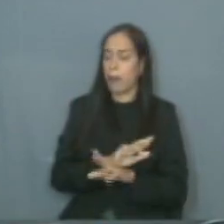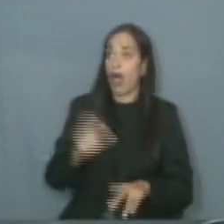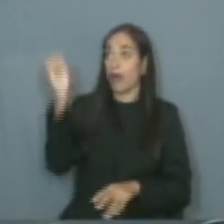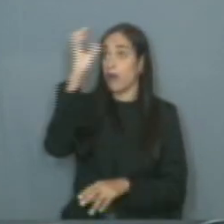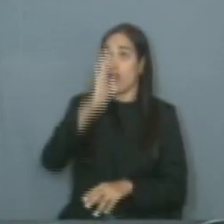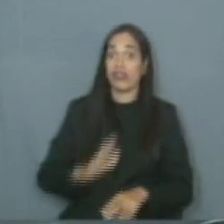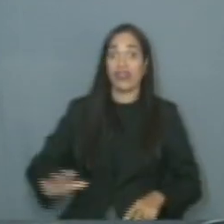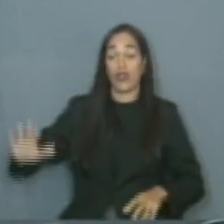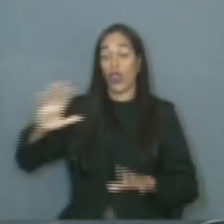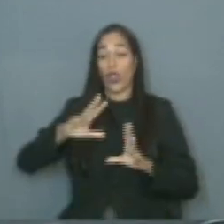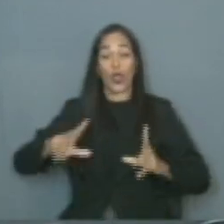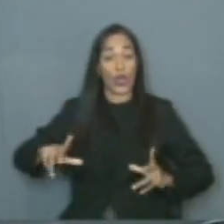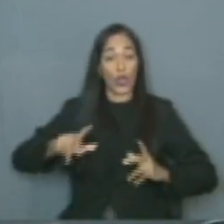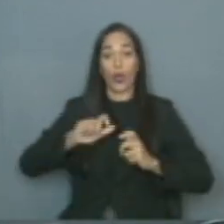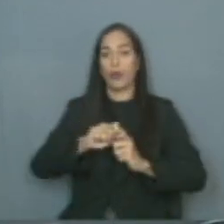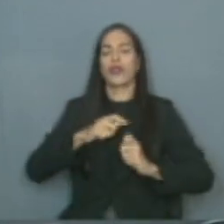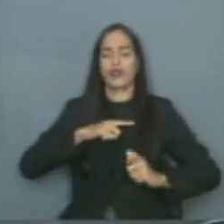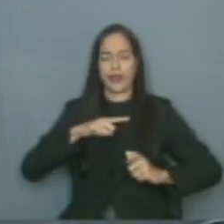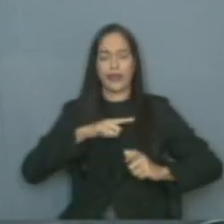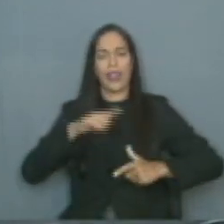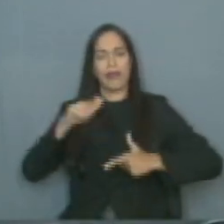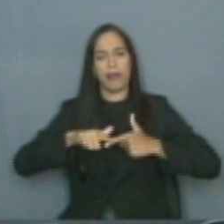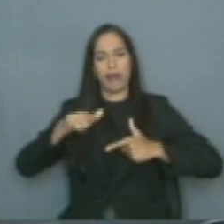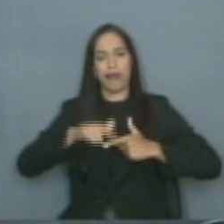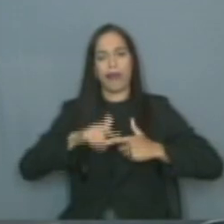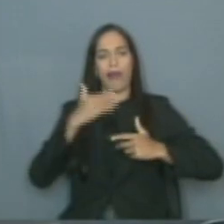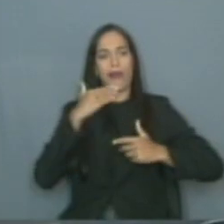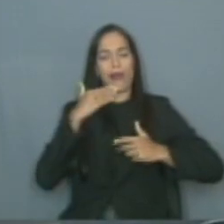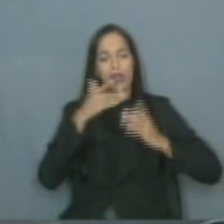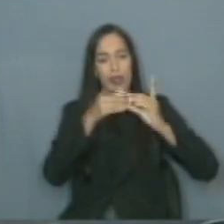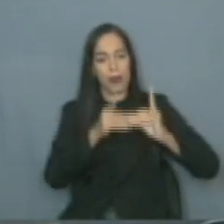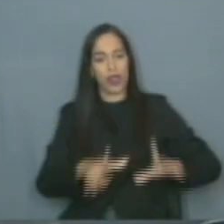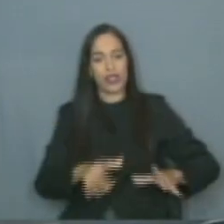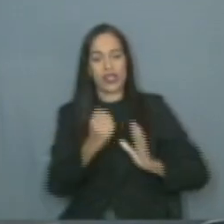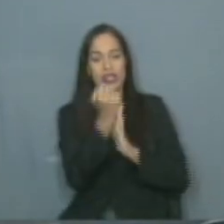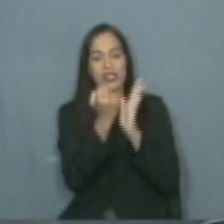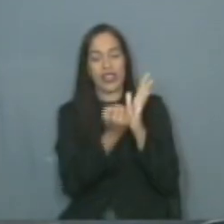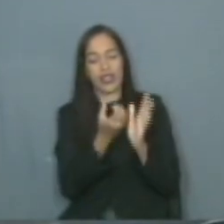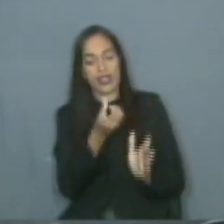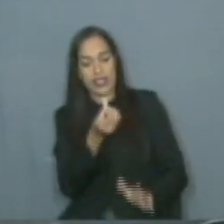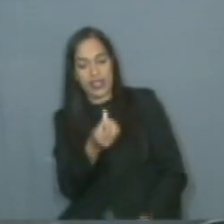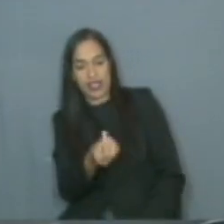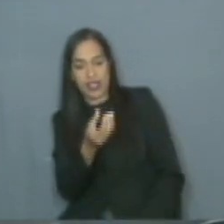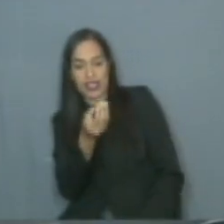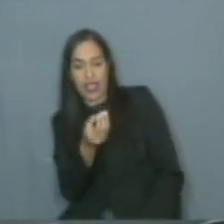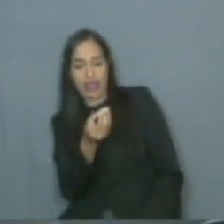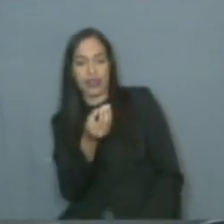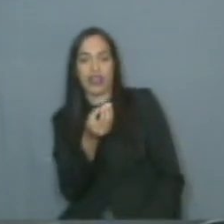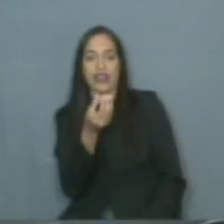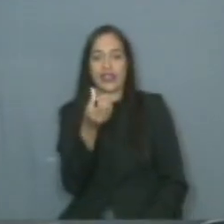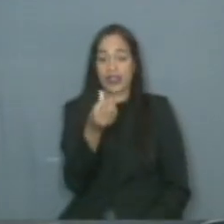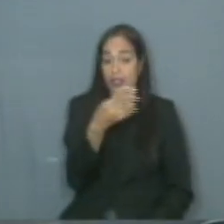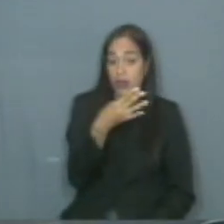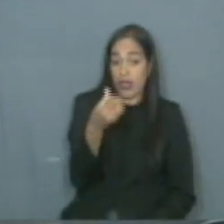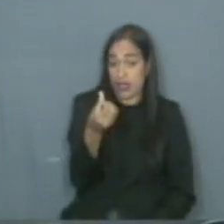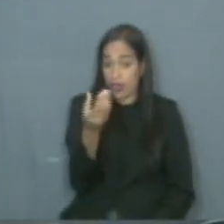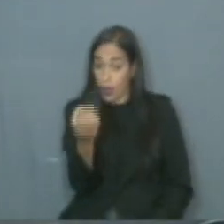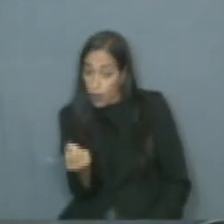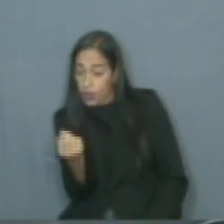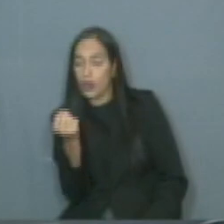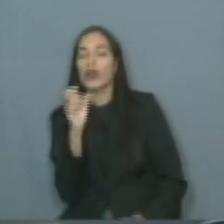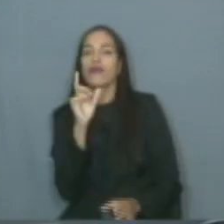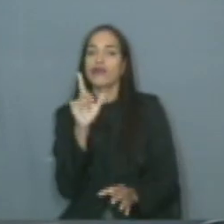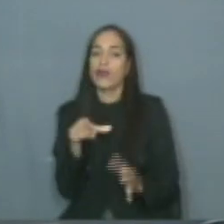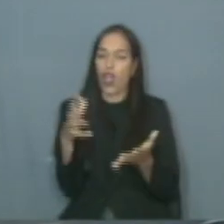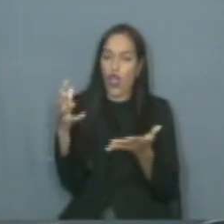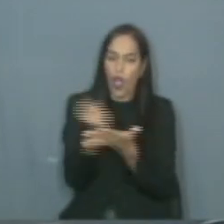houve rompimento democrático, e houve rompimento democrático na década de 60, em 64, depois em 68, um golpe dentro de um golpe, que nos